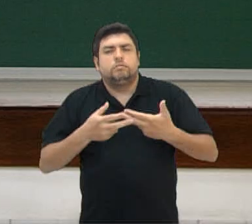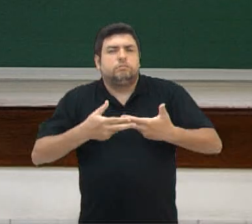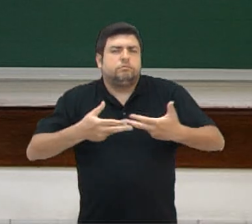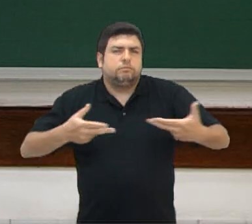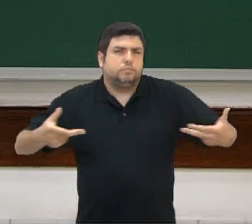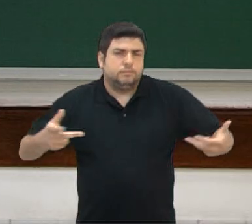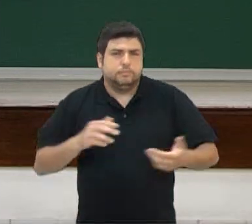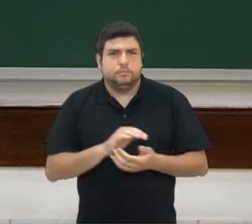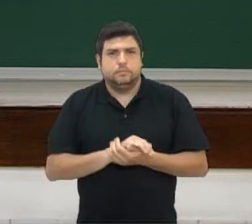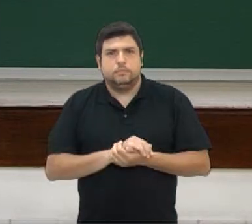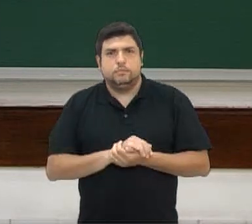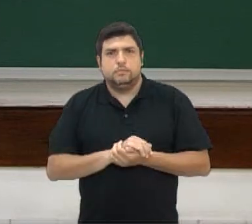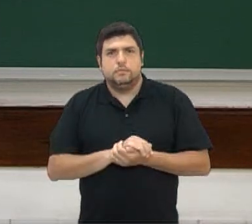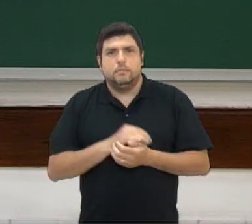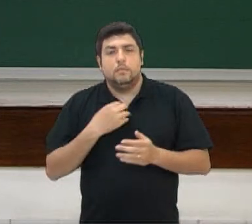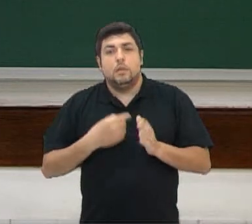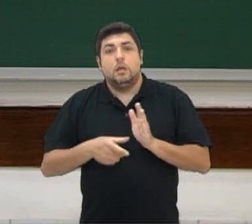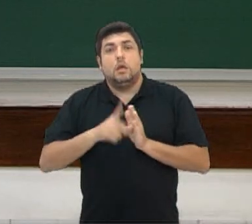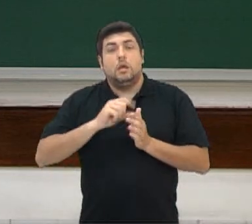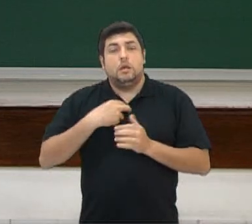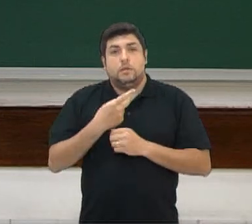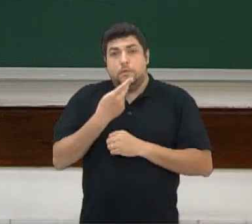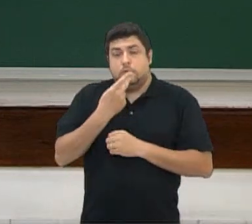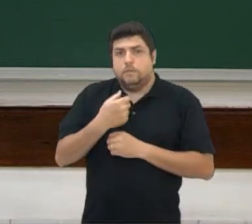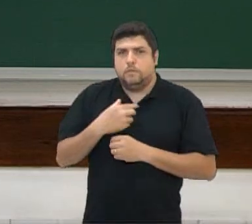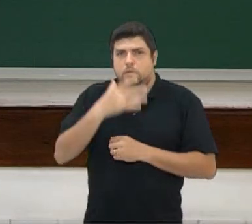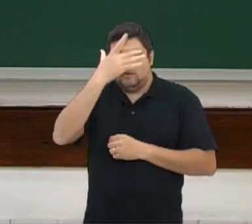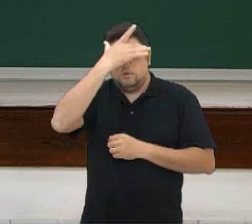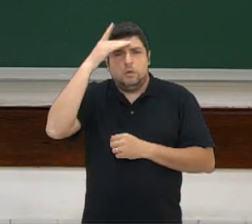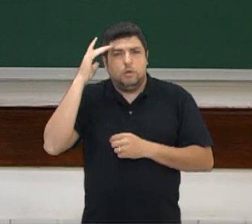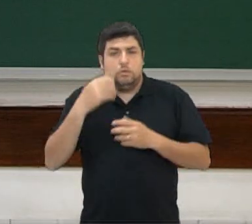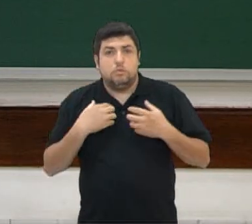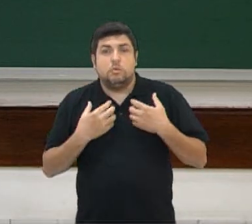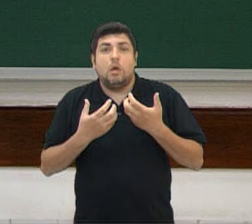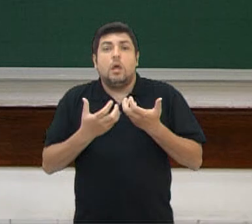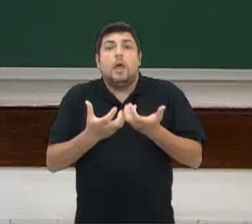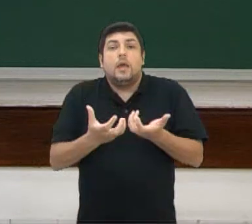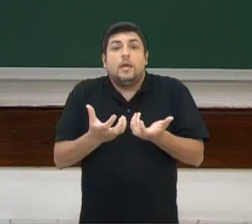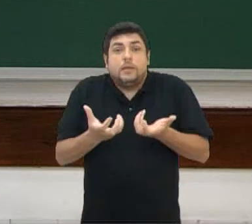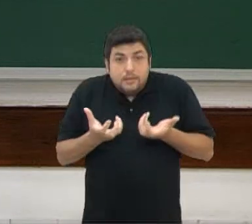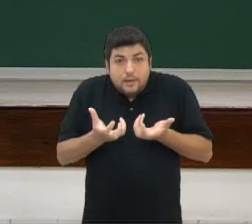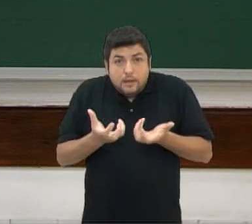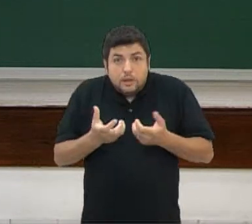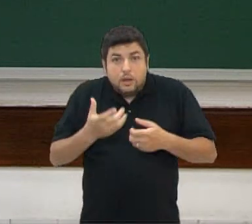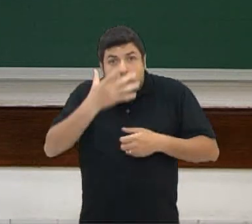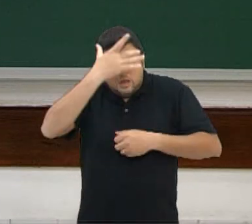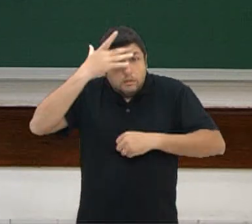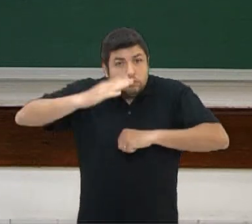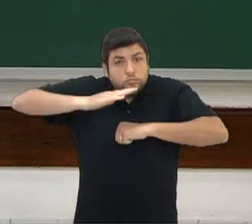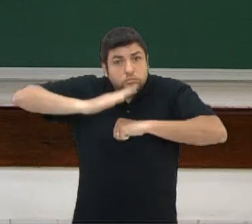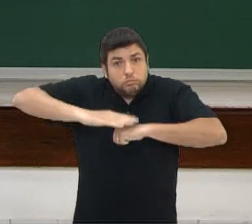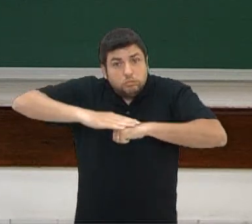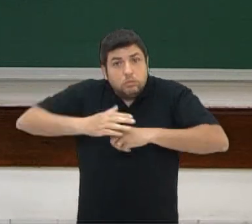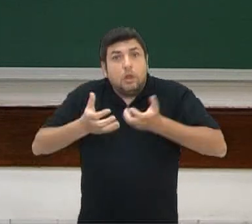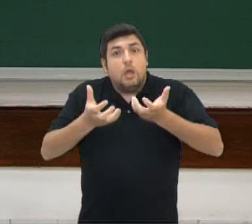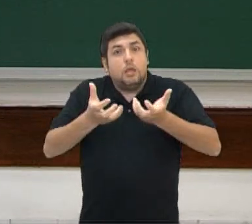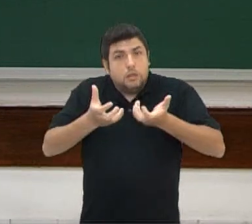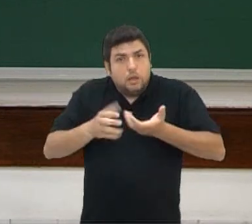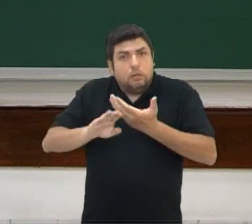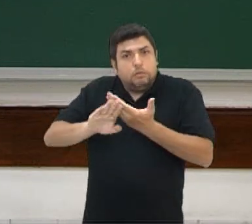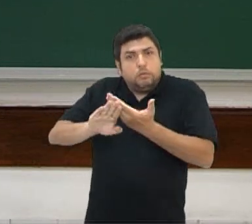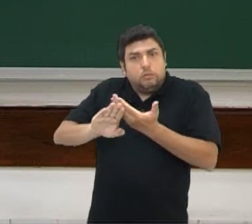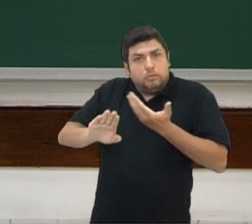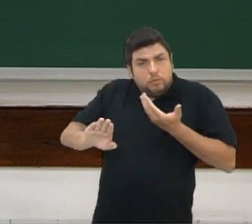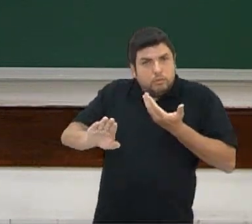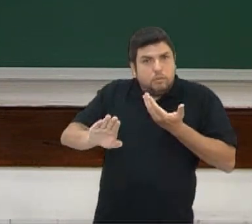Aí, como eu falei anteriormente, né, a opção da pessoa, ela quer ter aquela vida de resignação e ela se isola e ali ela cumpre